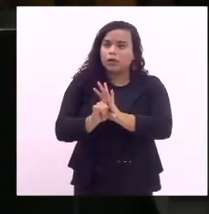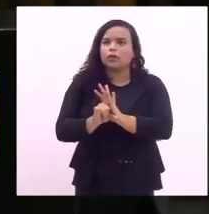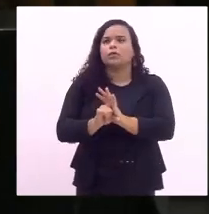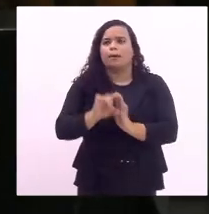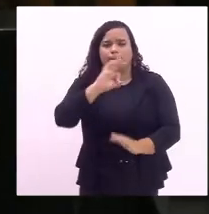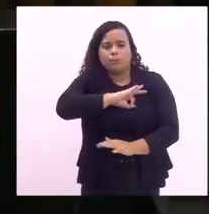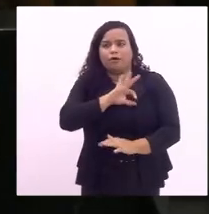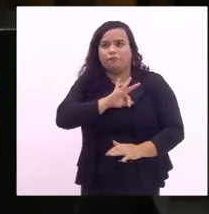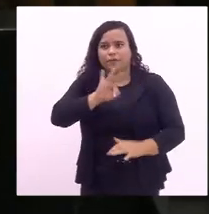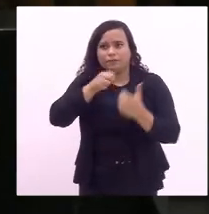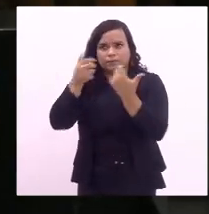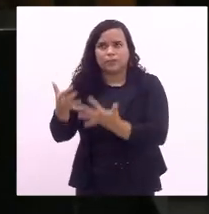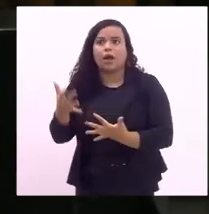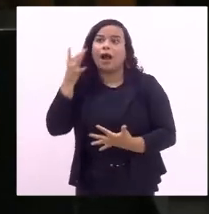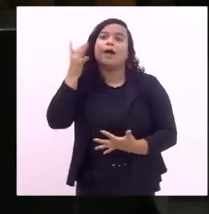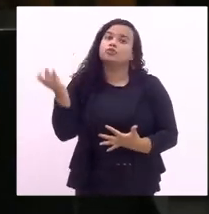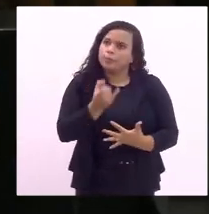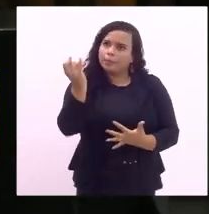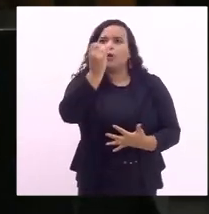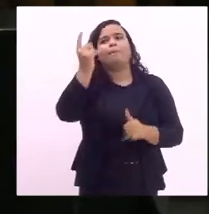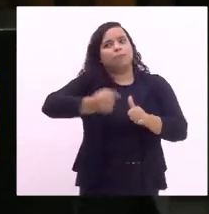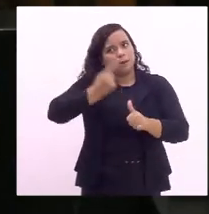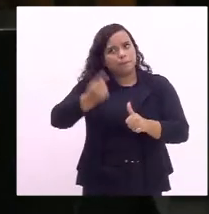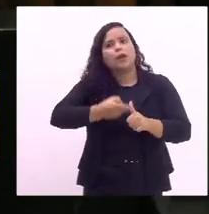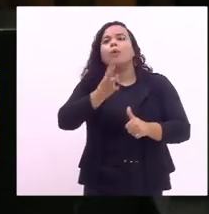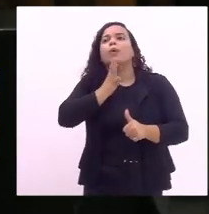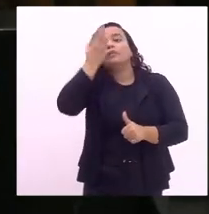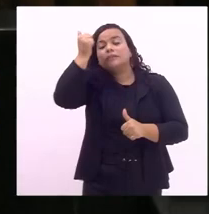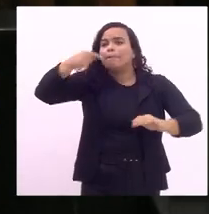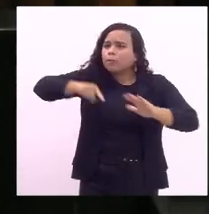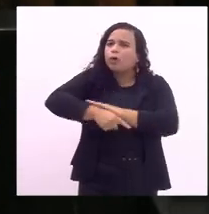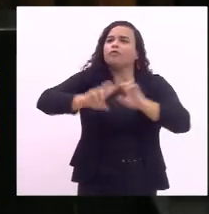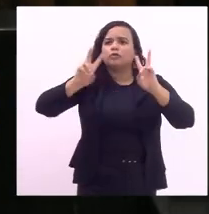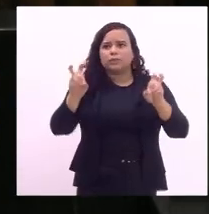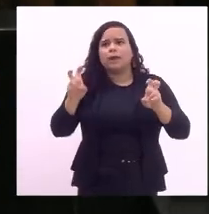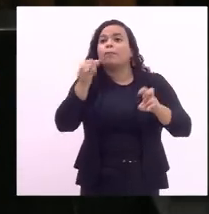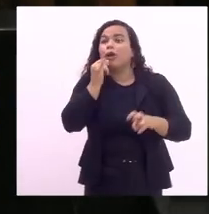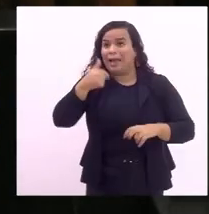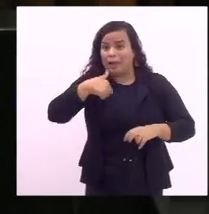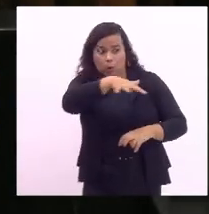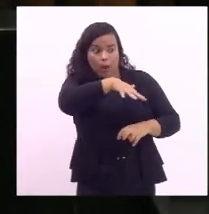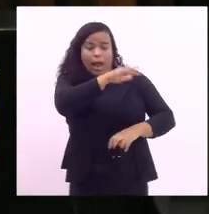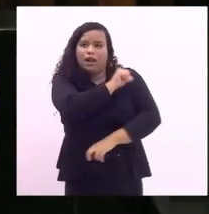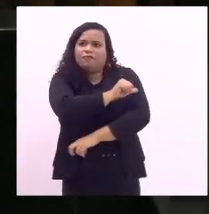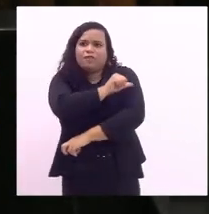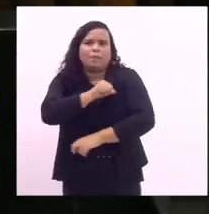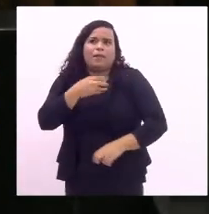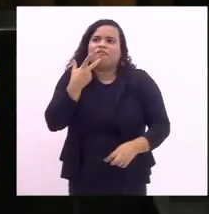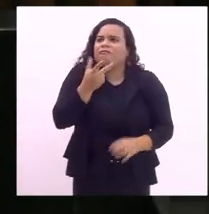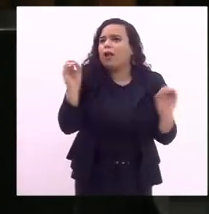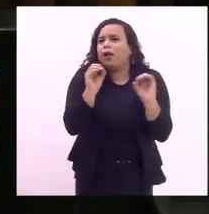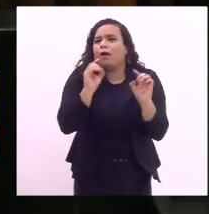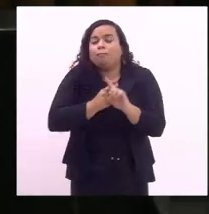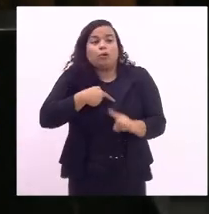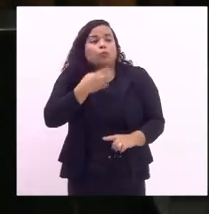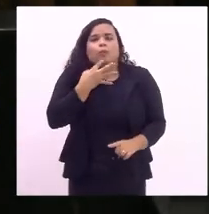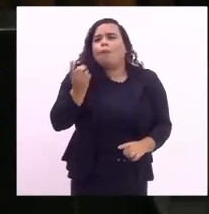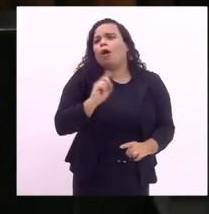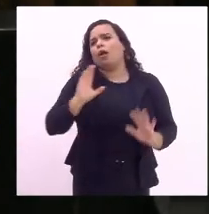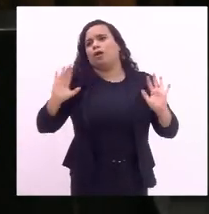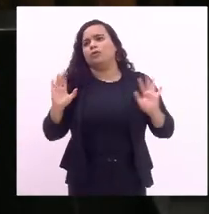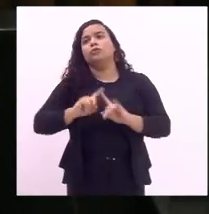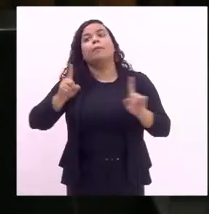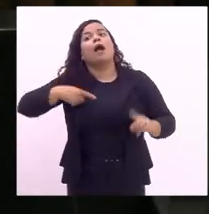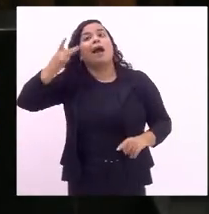vier aqui, a gente conhecer o tema, né? Eu, por exemplo, eu não falo de enfermagem, porque eu não sei absolutamente nada. Mas eu acho que eu